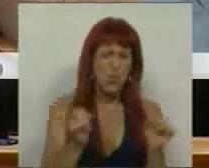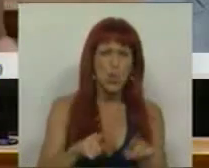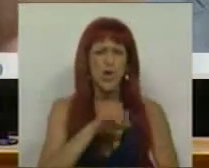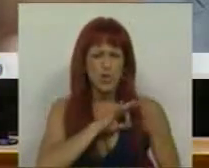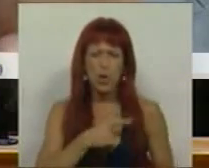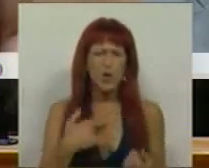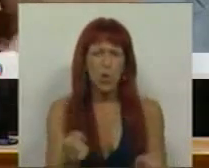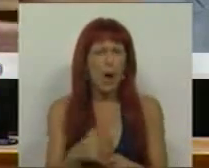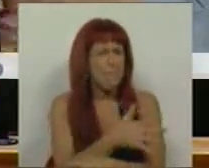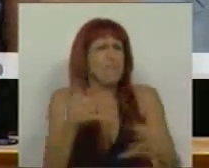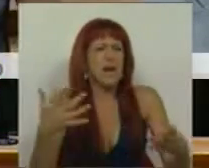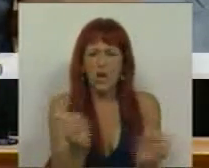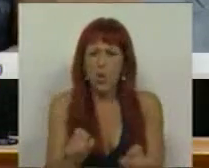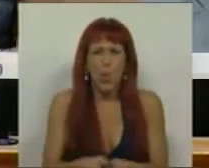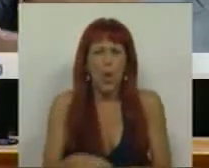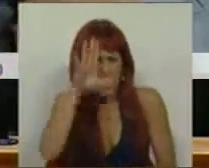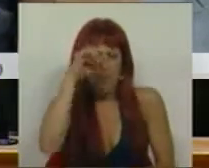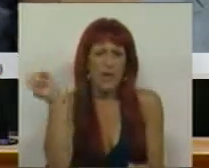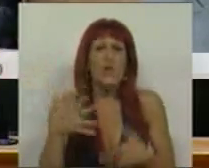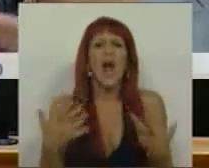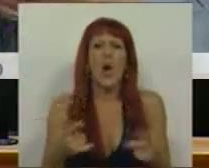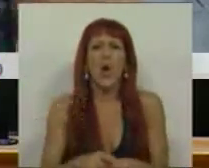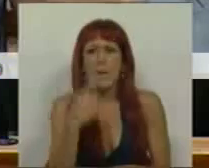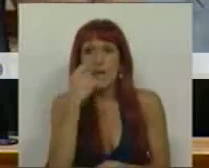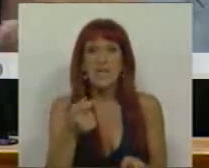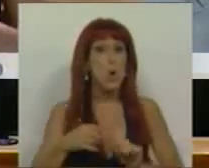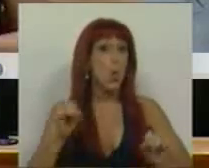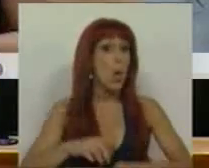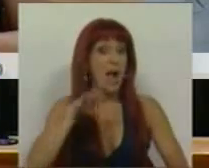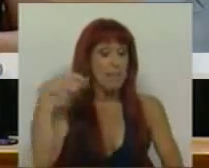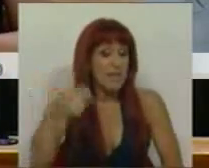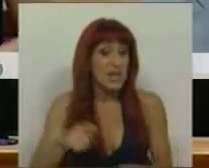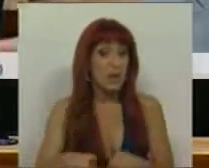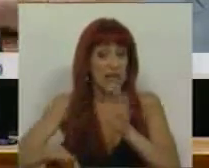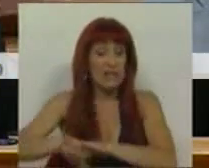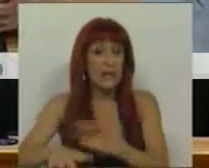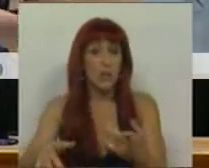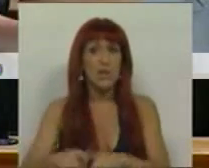é que os senhores já não têm a maioria, já não têm um governo, aparentemente também já não há um presidente da